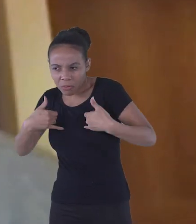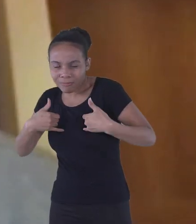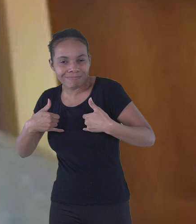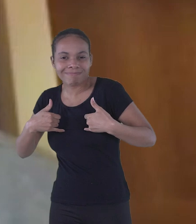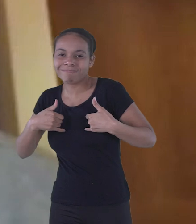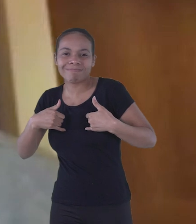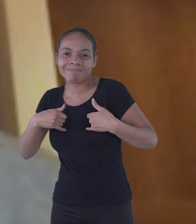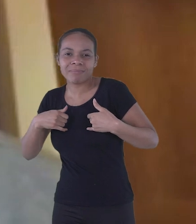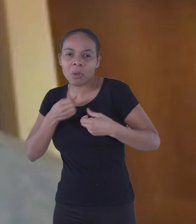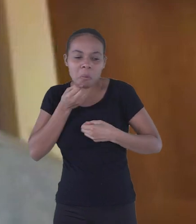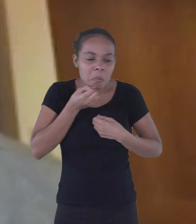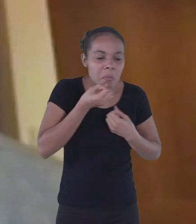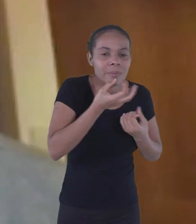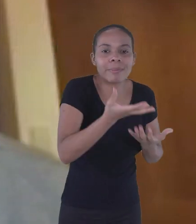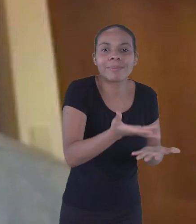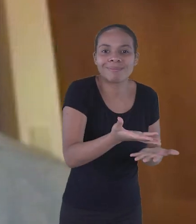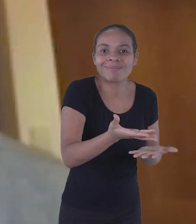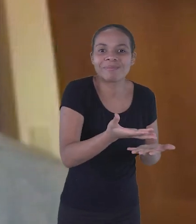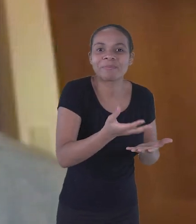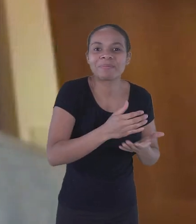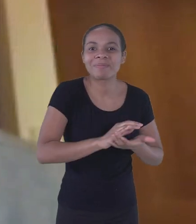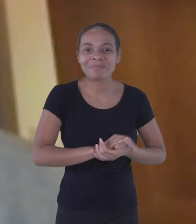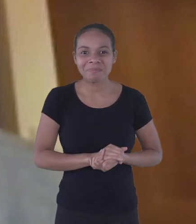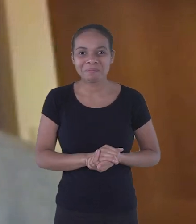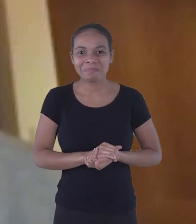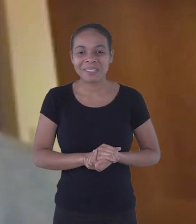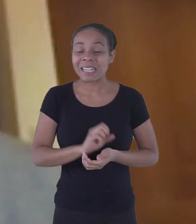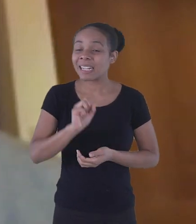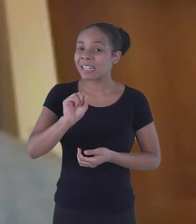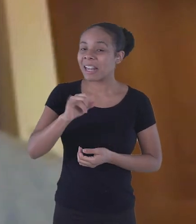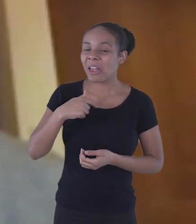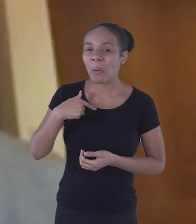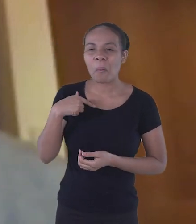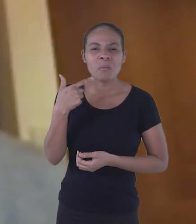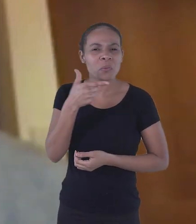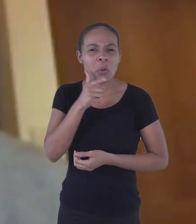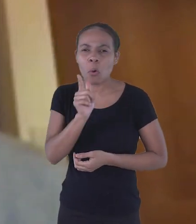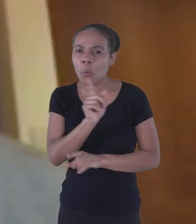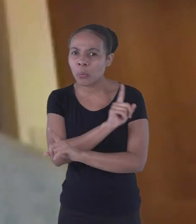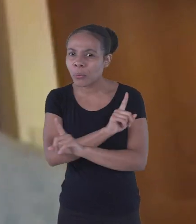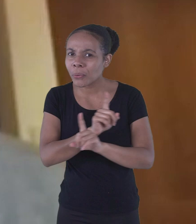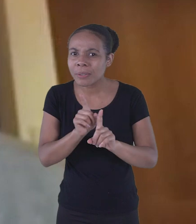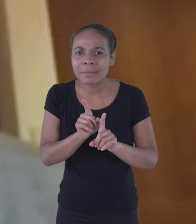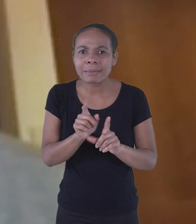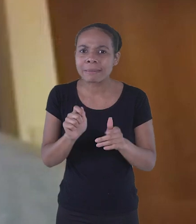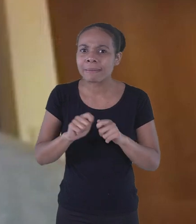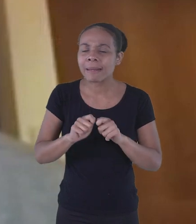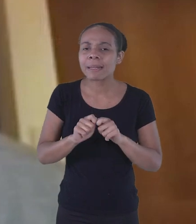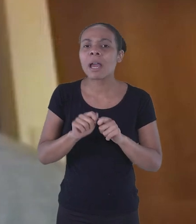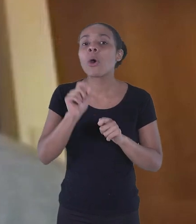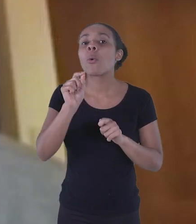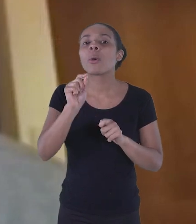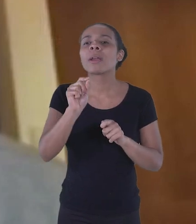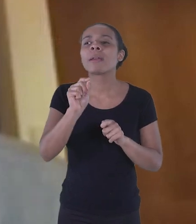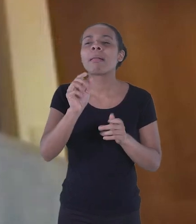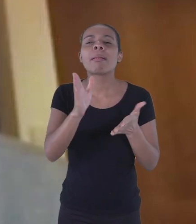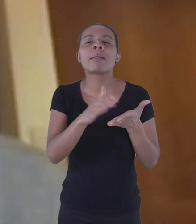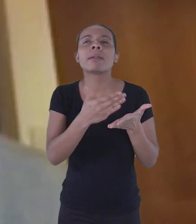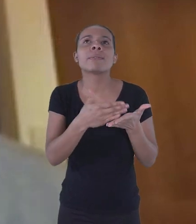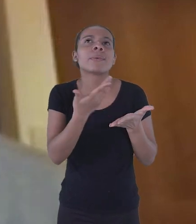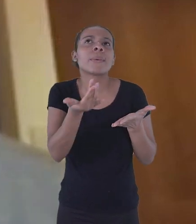O que realmente eu não conseguiria fazer seria um livro